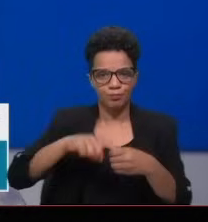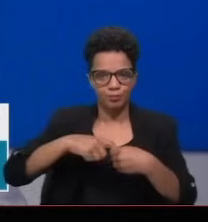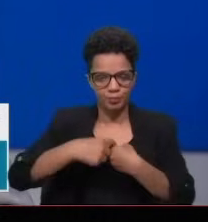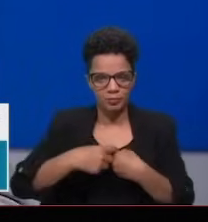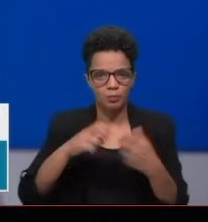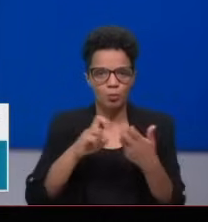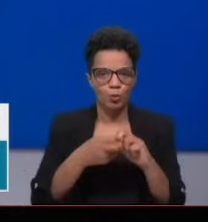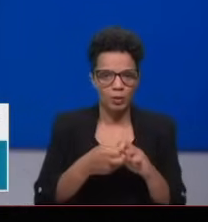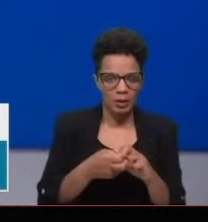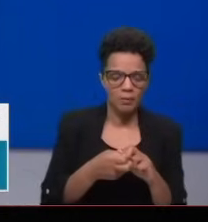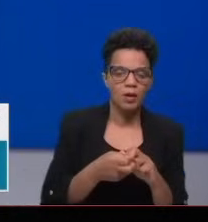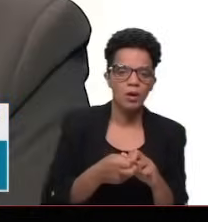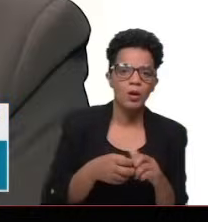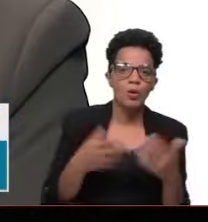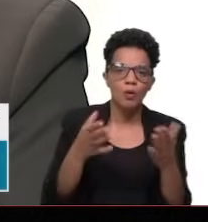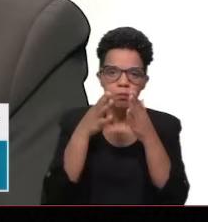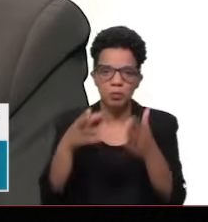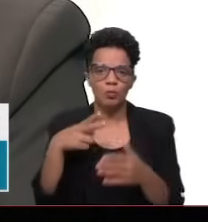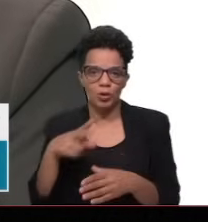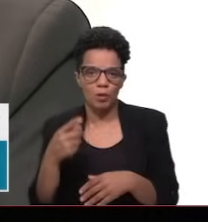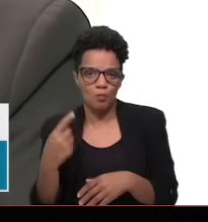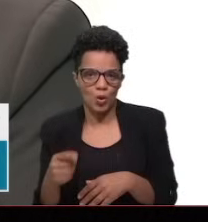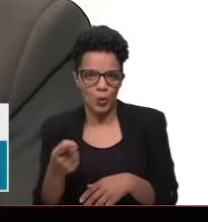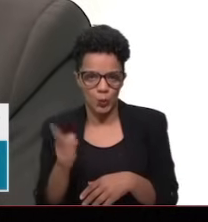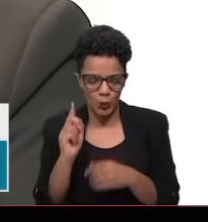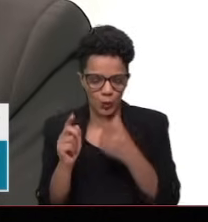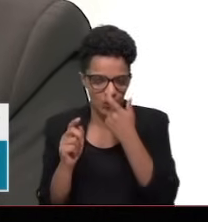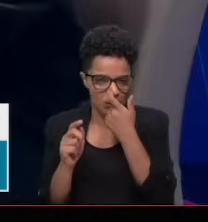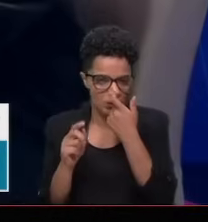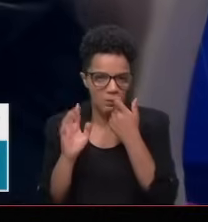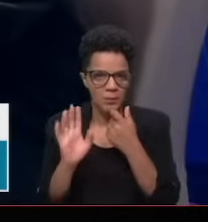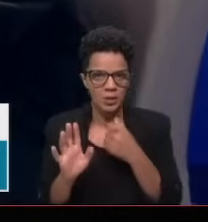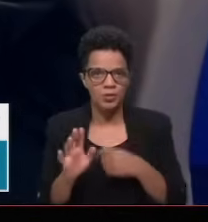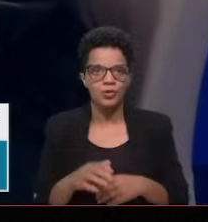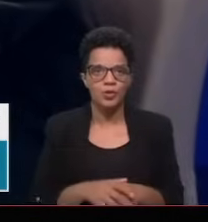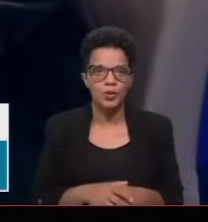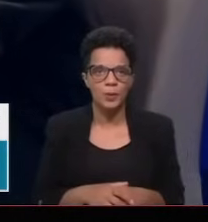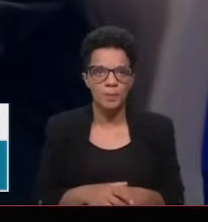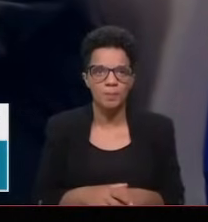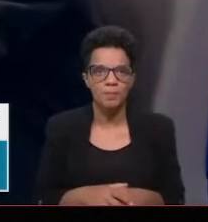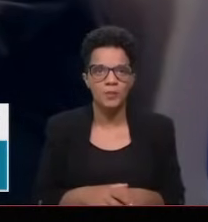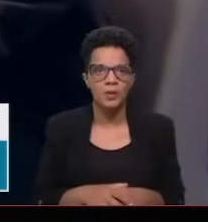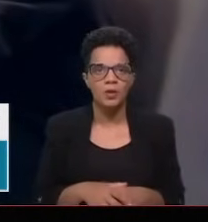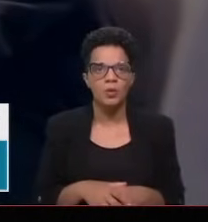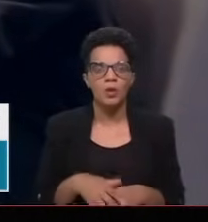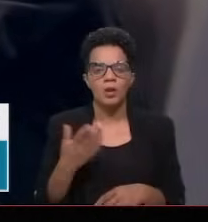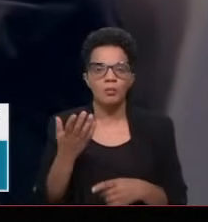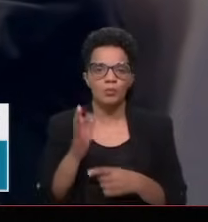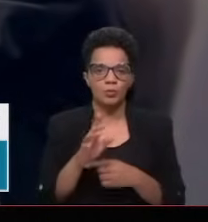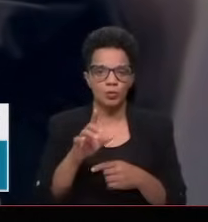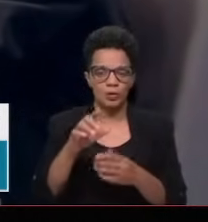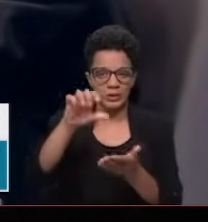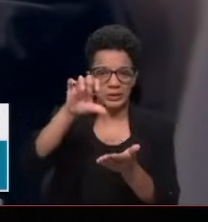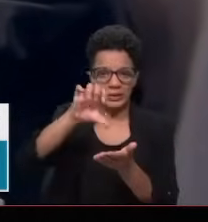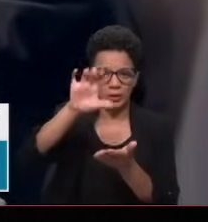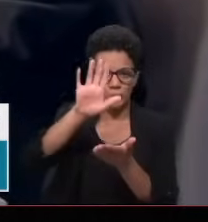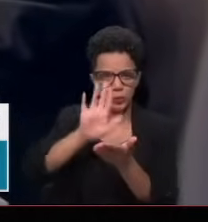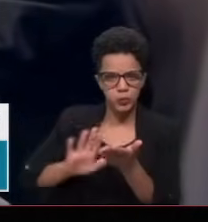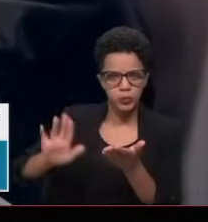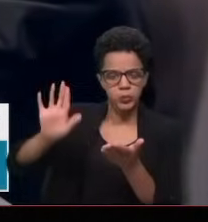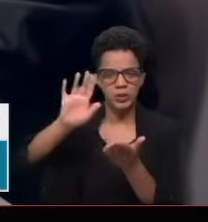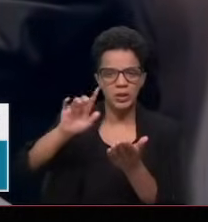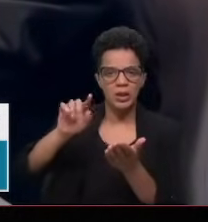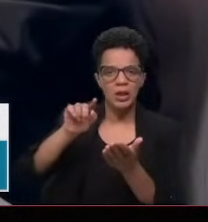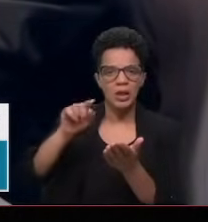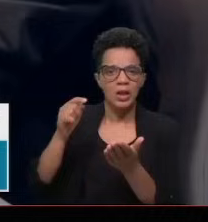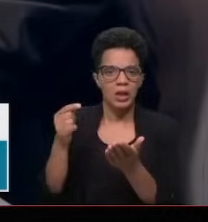problema e não apenas centrado em Portugal mas no própria deslocação para leste do vamos dizer do centro uma vez que vamos ter uma data